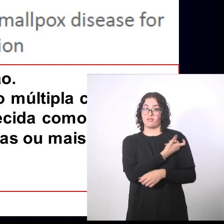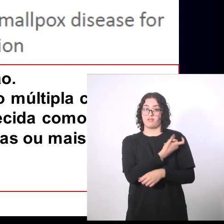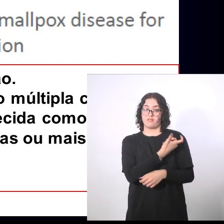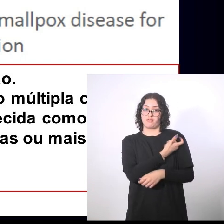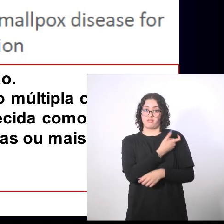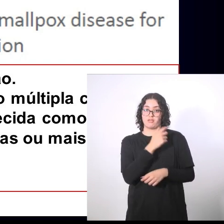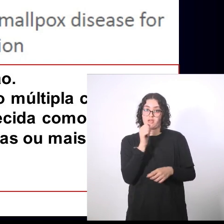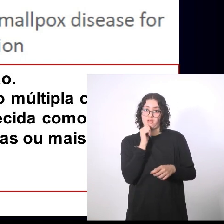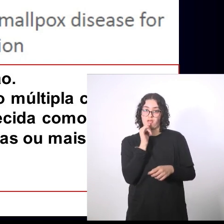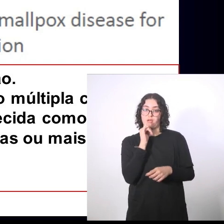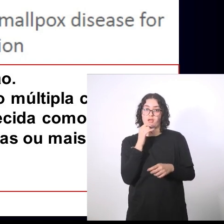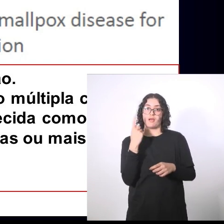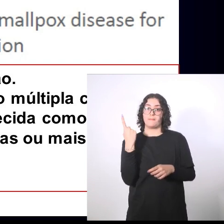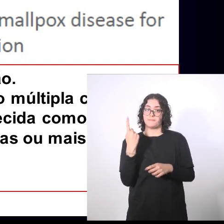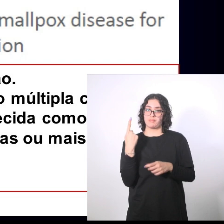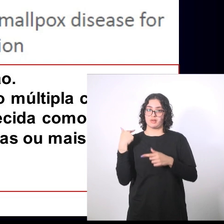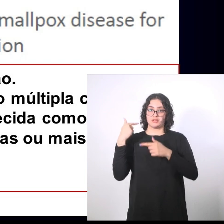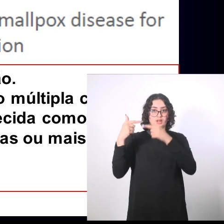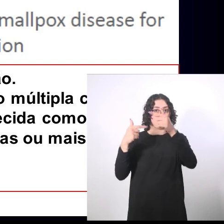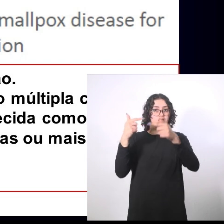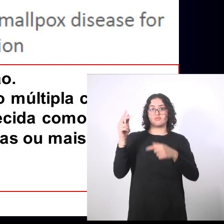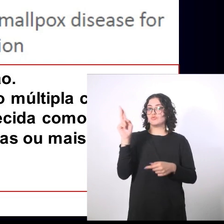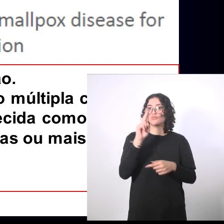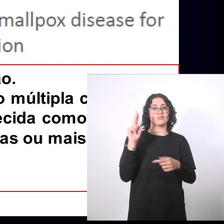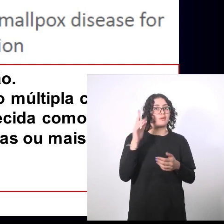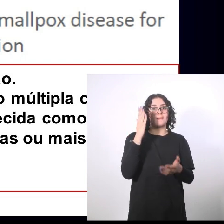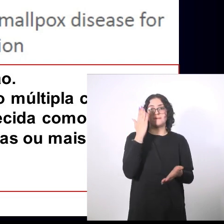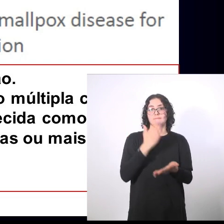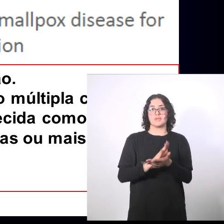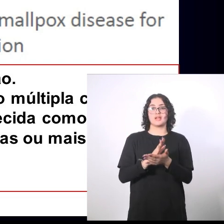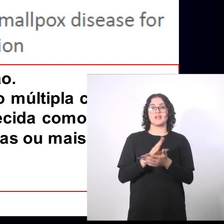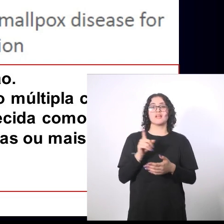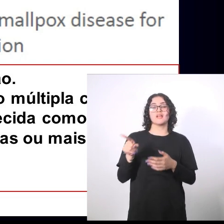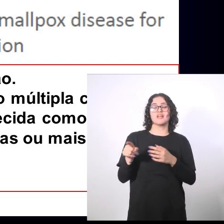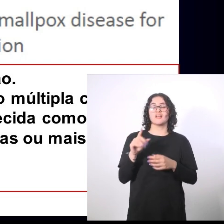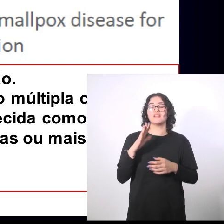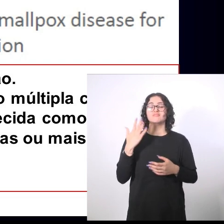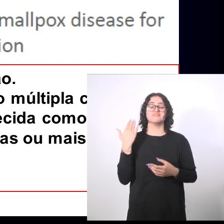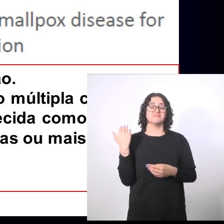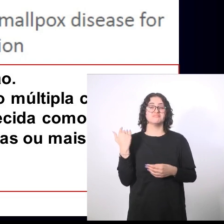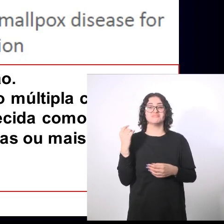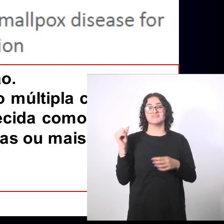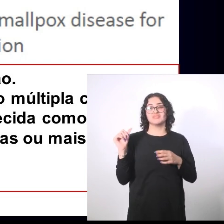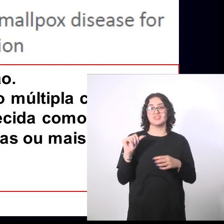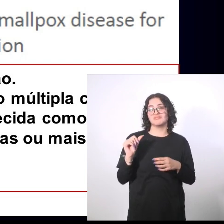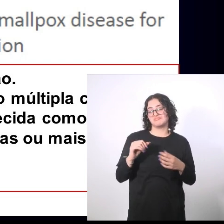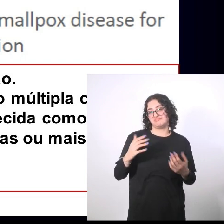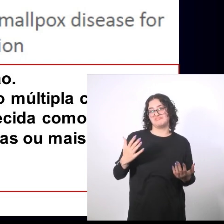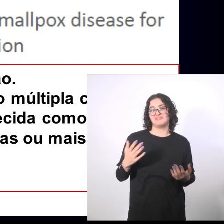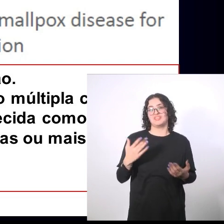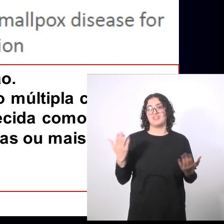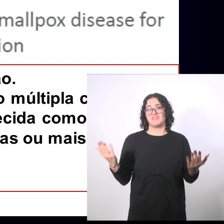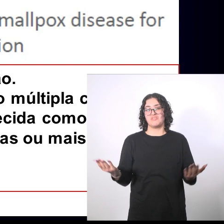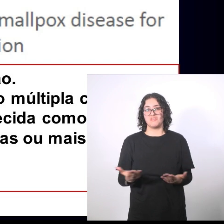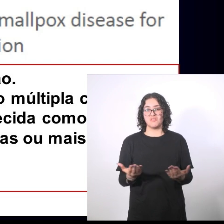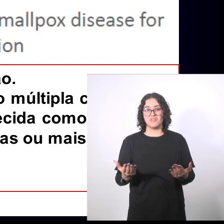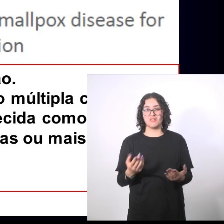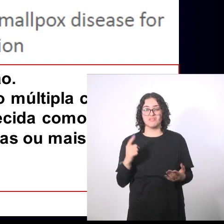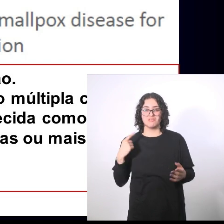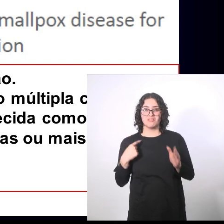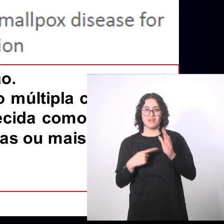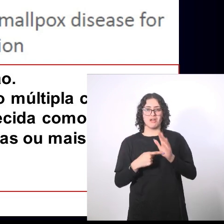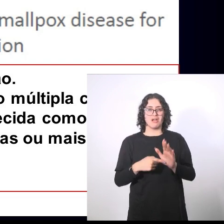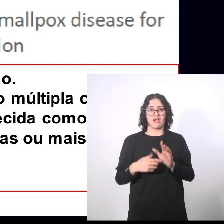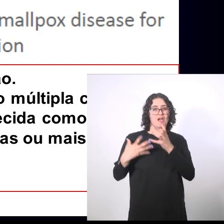essas de primeira geração, não se usa mais, tá? Eram vacinas muito reatogênicas imagino que no mundo de hoje seriam